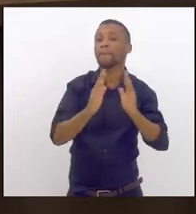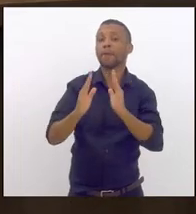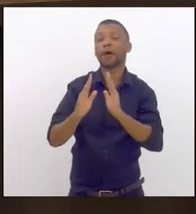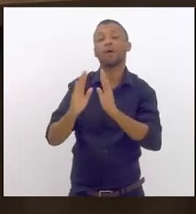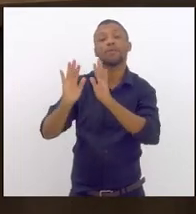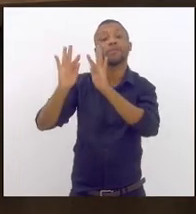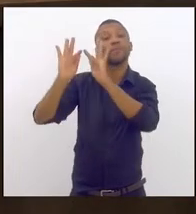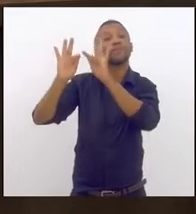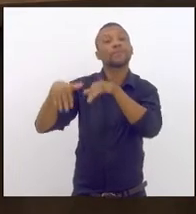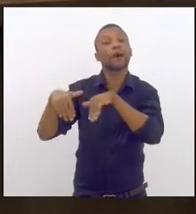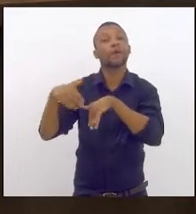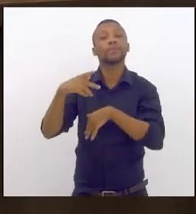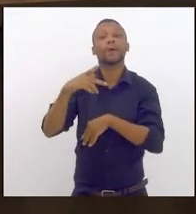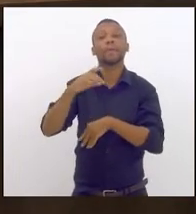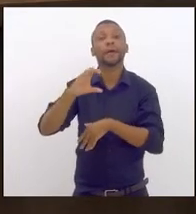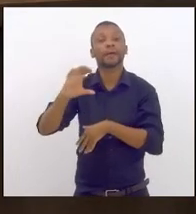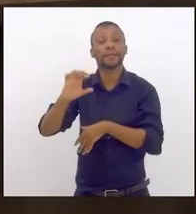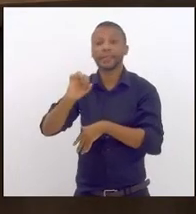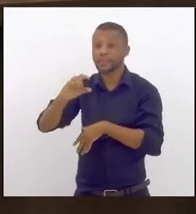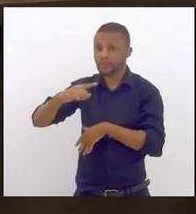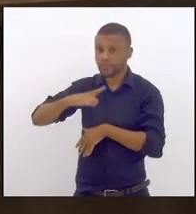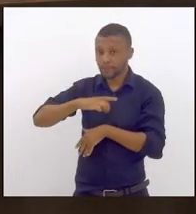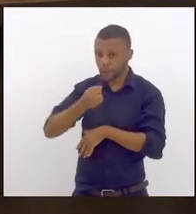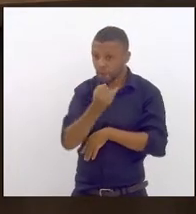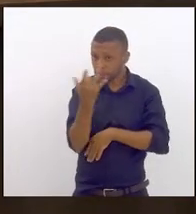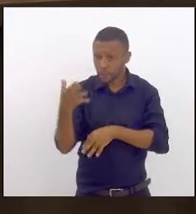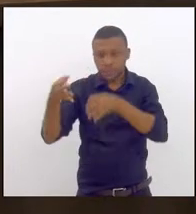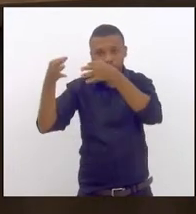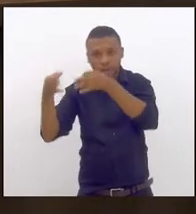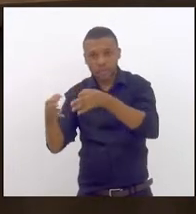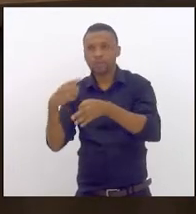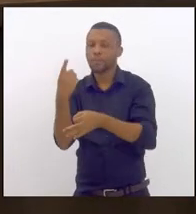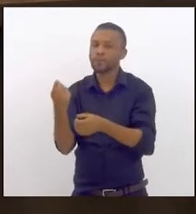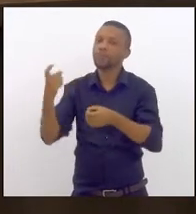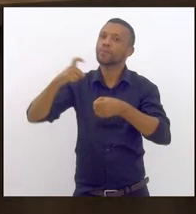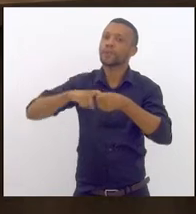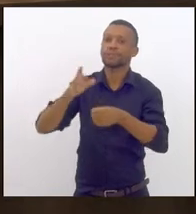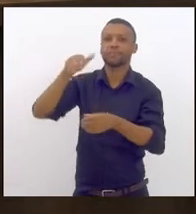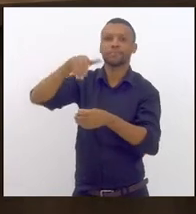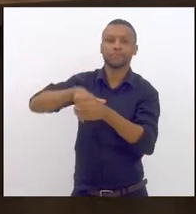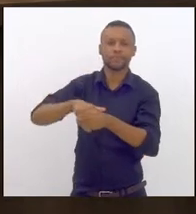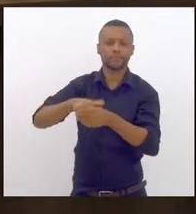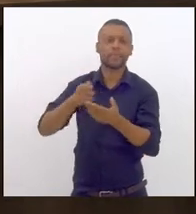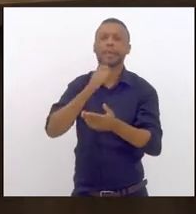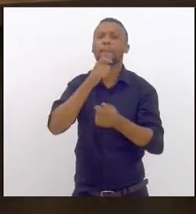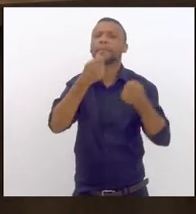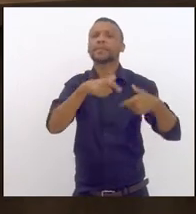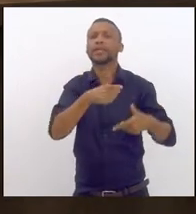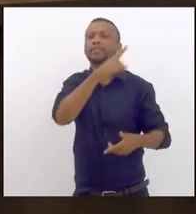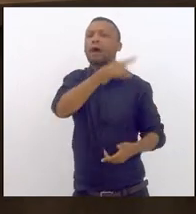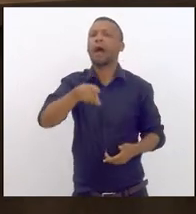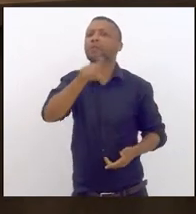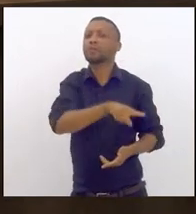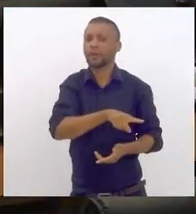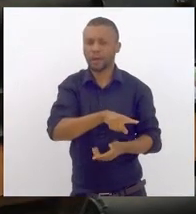final, para caso a gente tenha quórum, a gente possa retomá-las sem que elas saiam de forma definitiva. Pode ser?